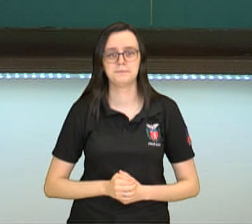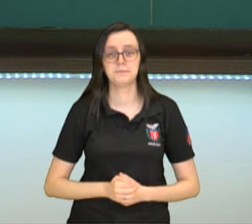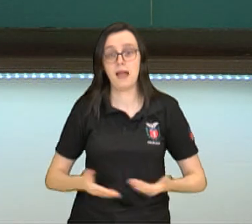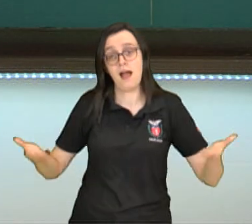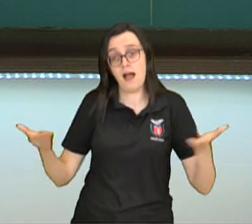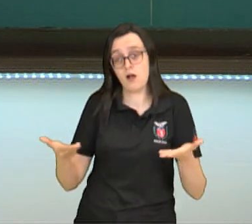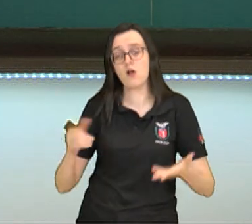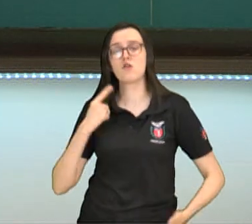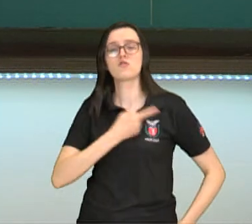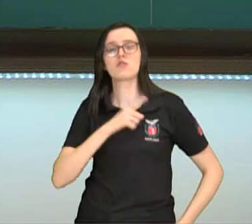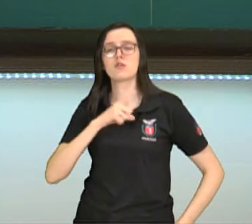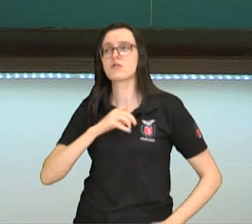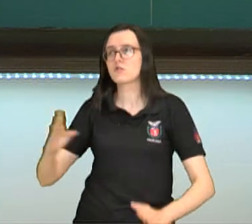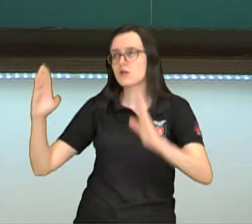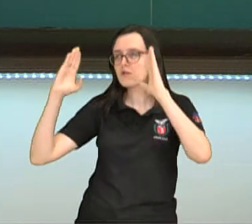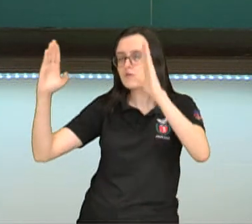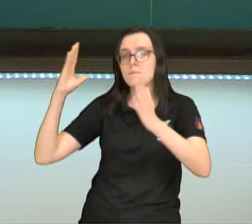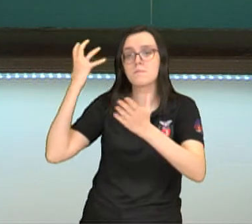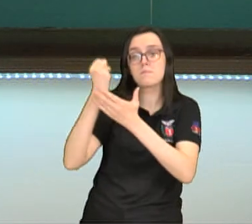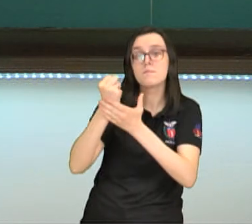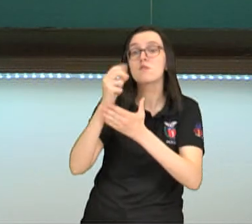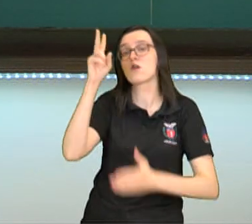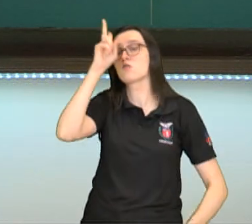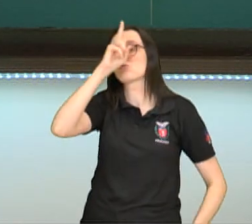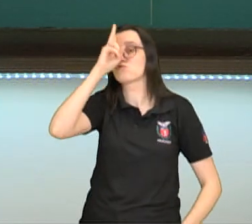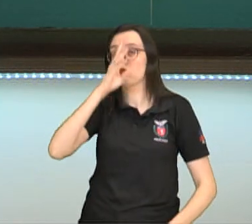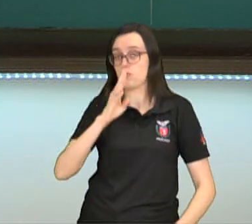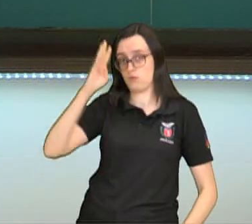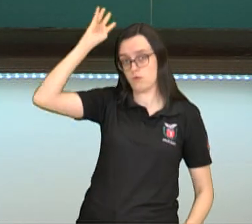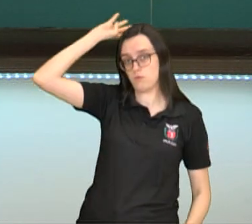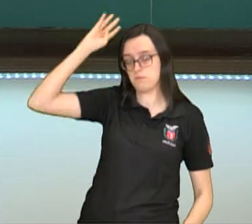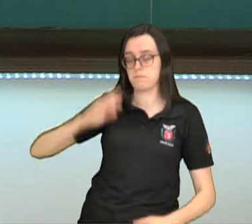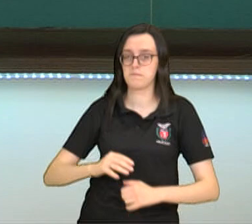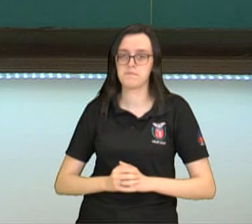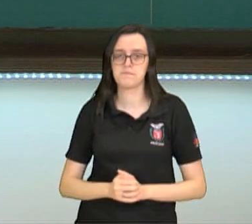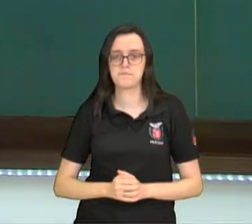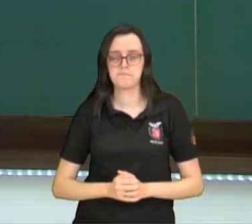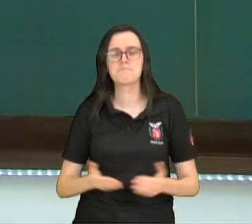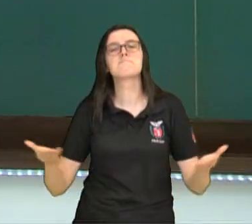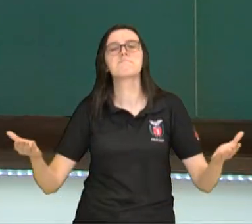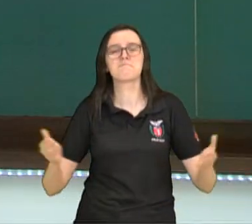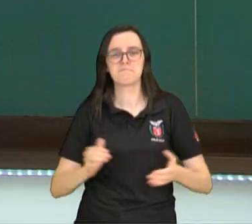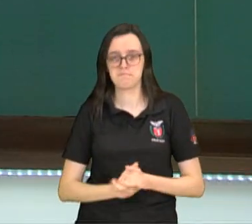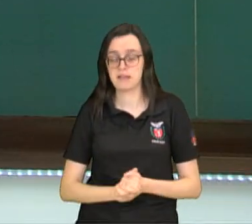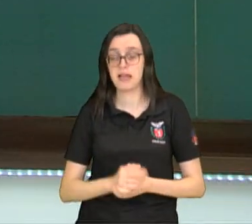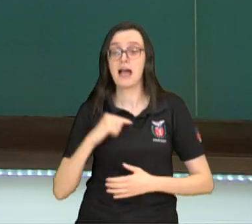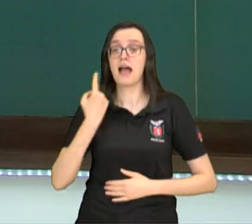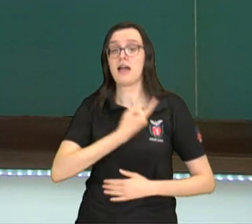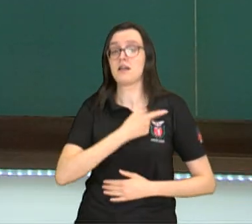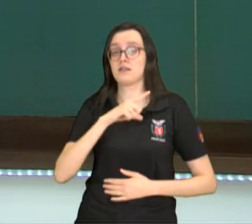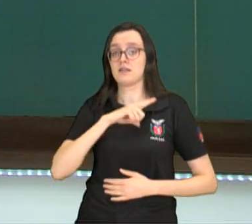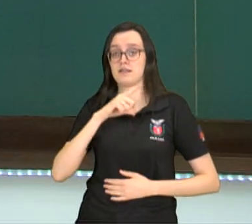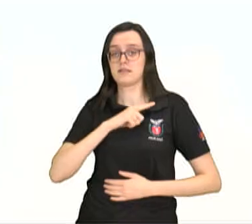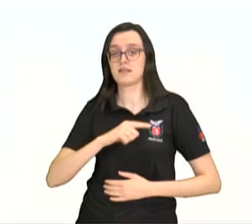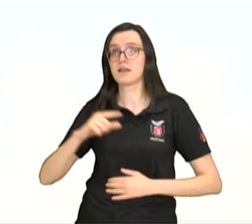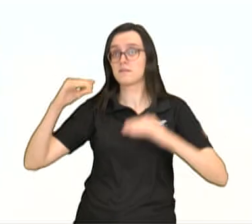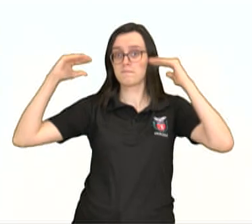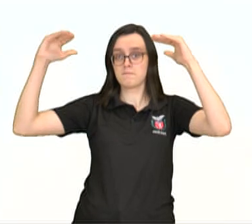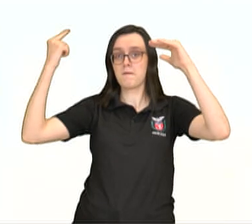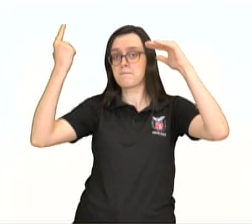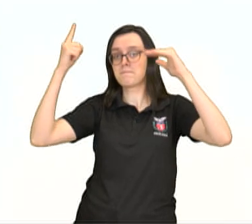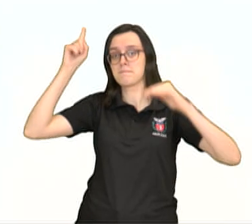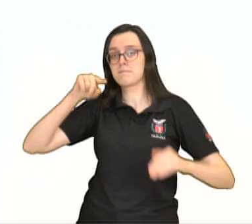Aqui a gente tem os períodos históricos de Roma, tá, pessoal? Então, a gente vai ter a monarquia, que